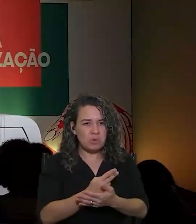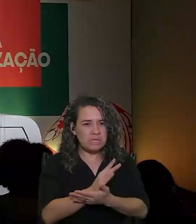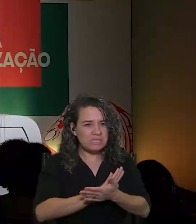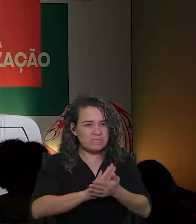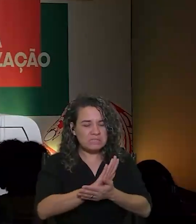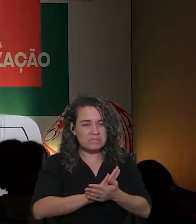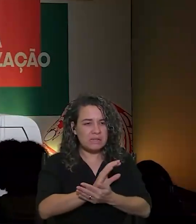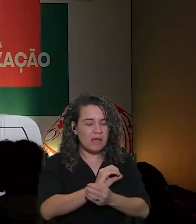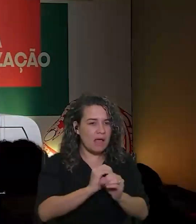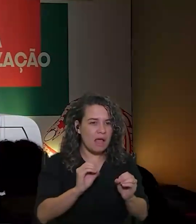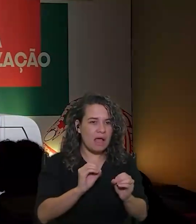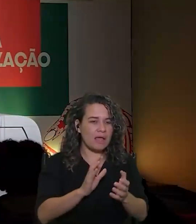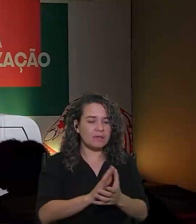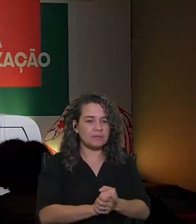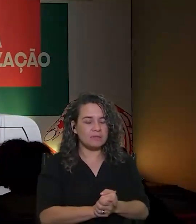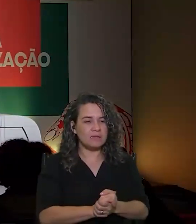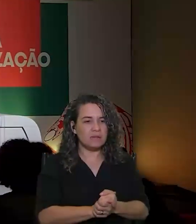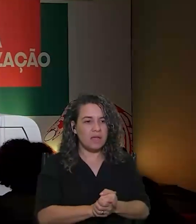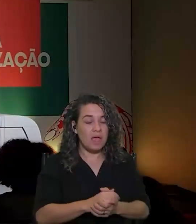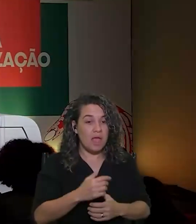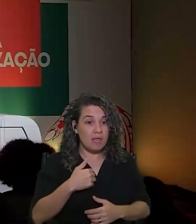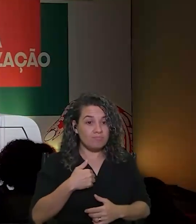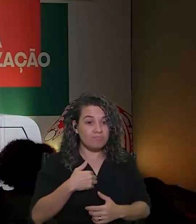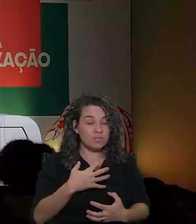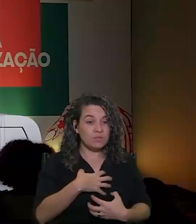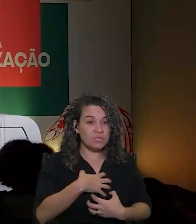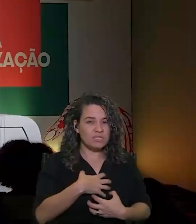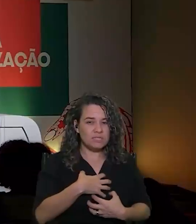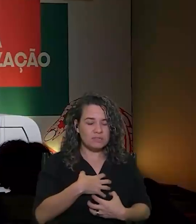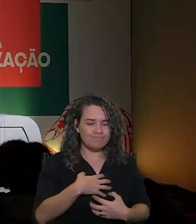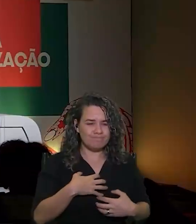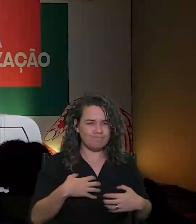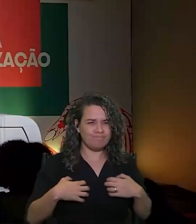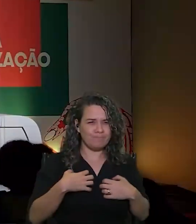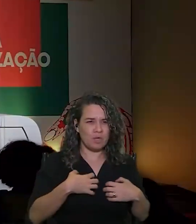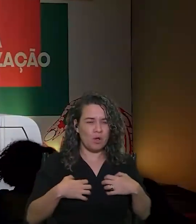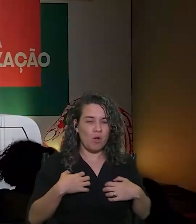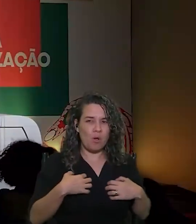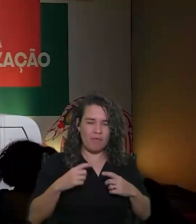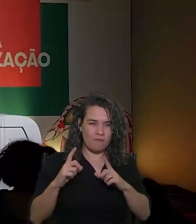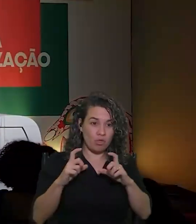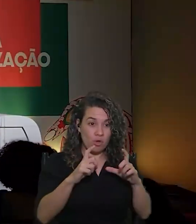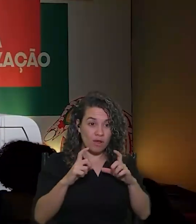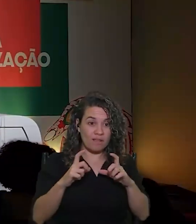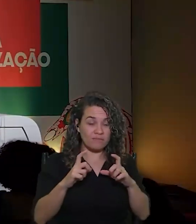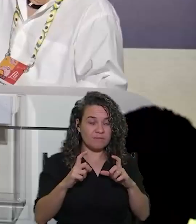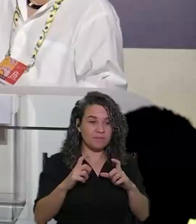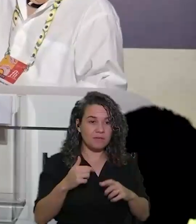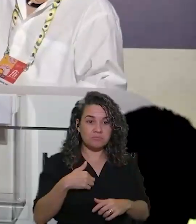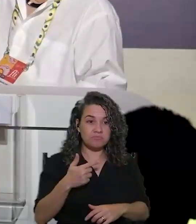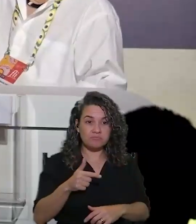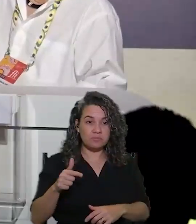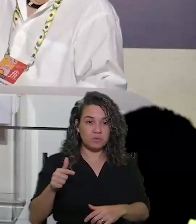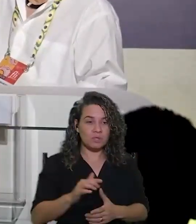É justamente desse incômodo das fotografias mesmo que o livro nasceu também, né? A construção, porque junto com a professora Ana Flávia Magalhães